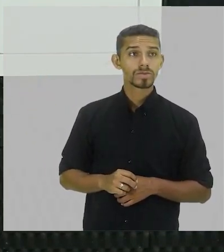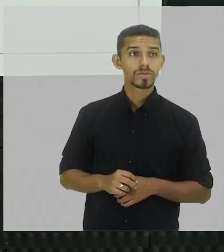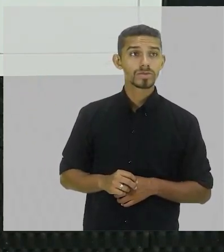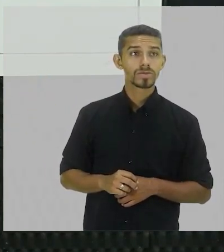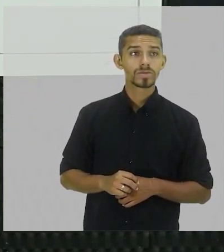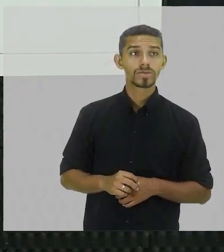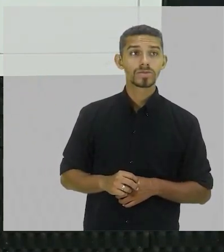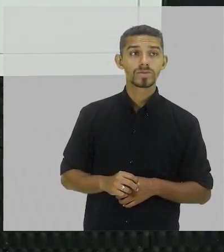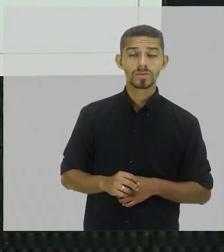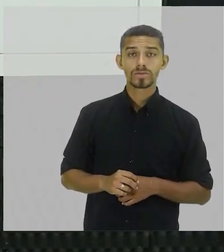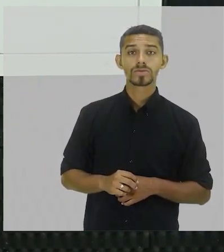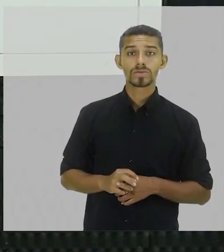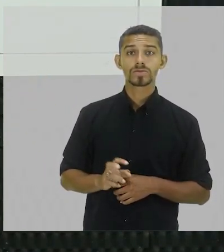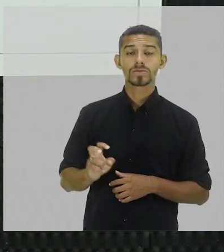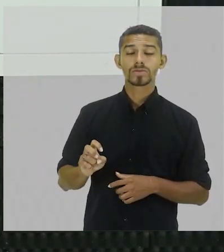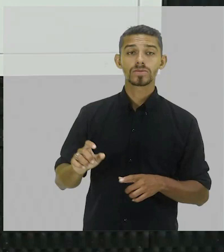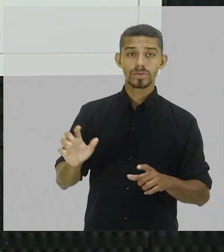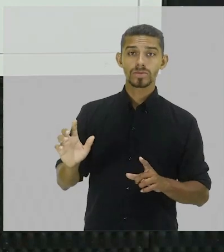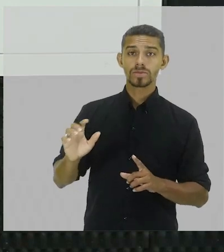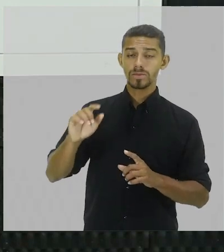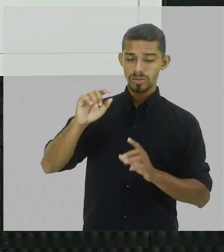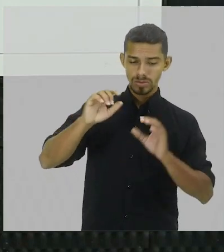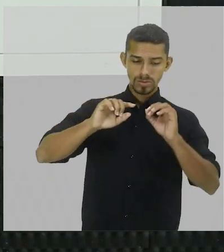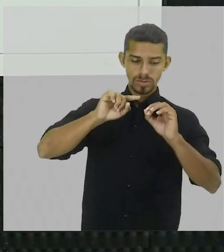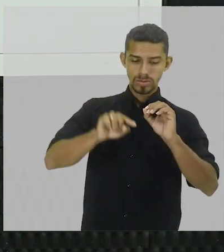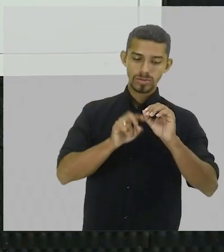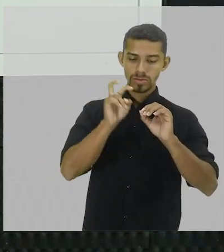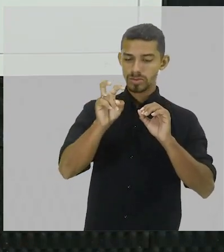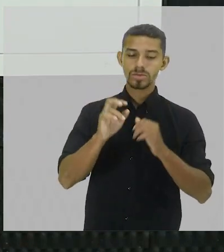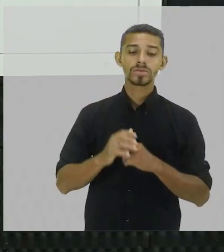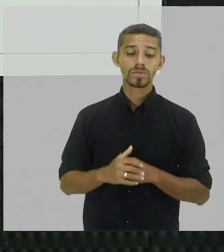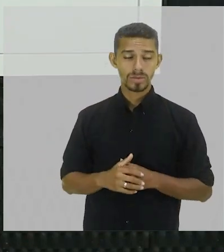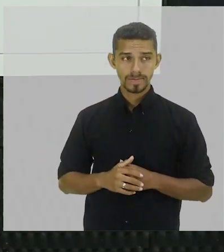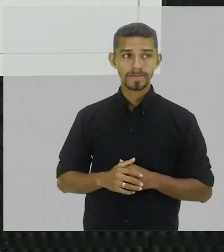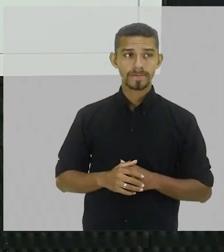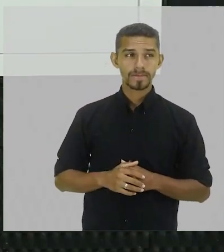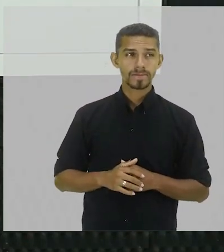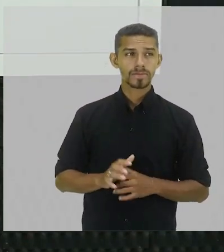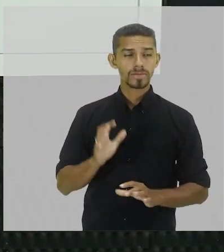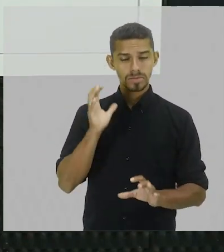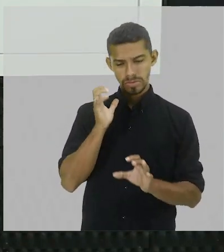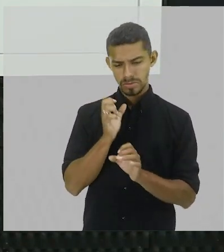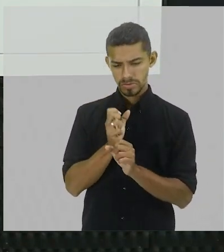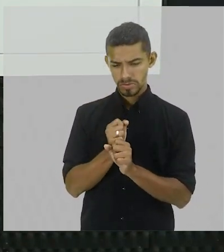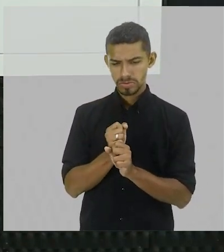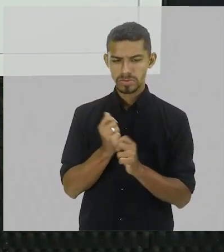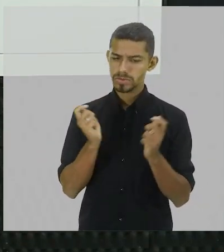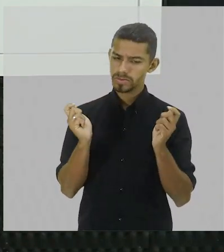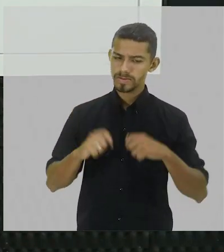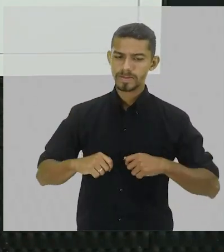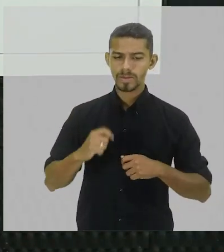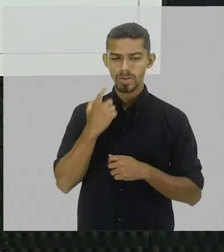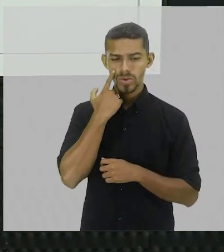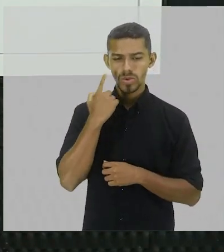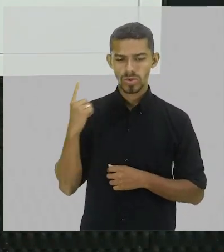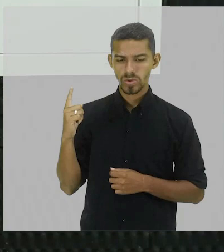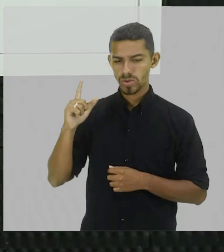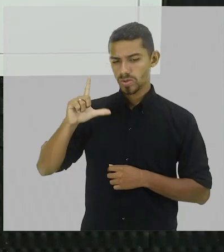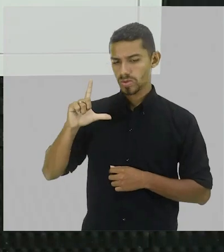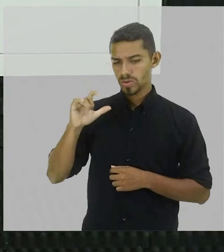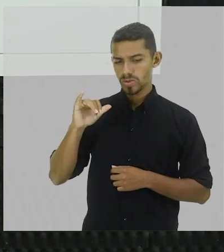alturazinha que foi o que variou, que é 0,5. Ora, então, para calcular esse volume do